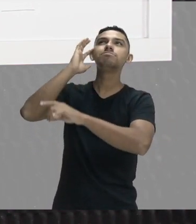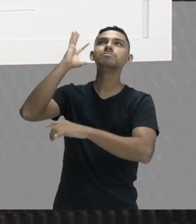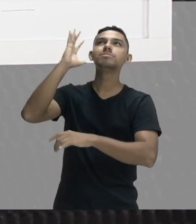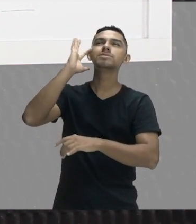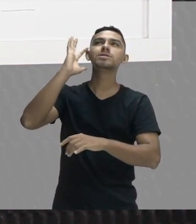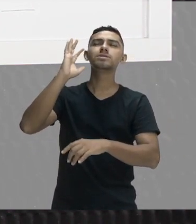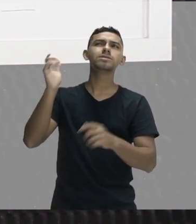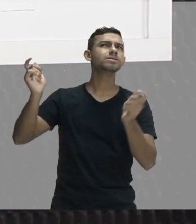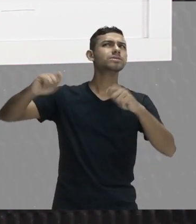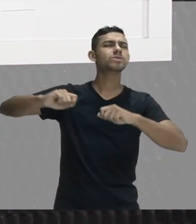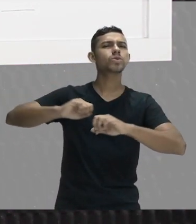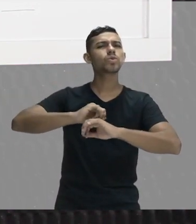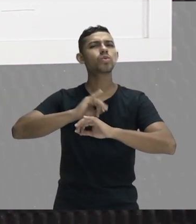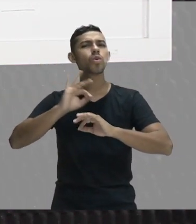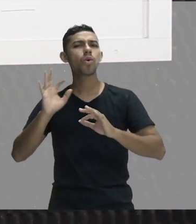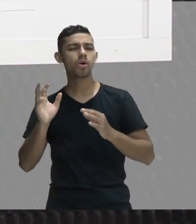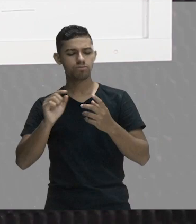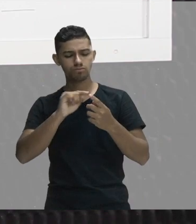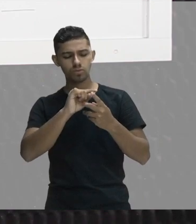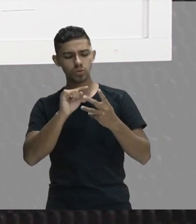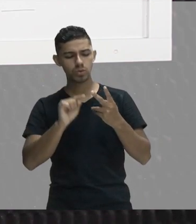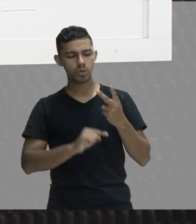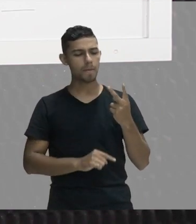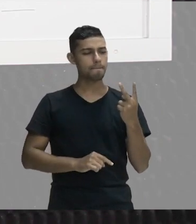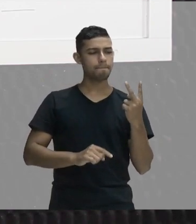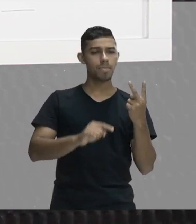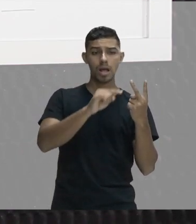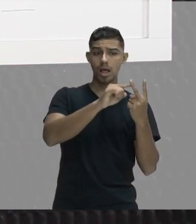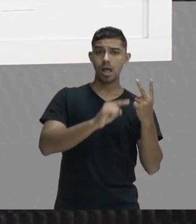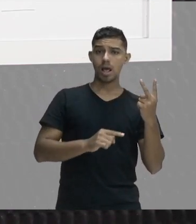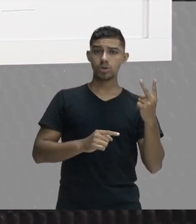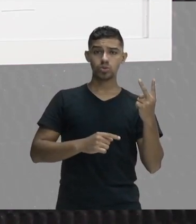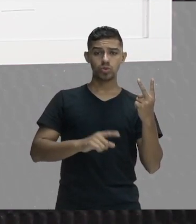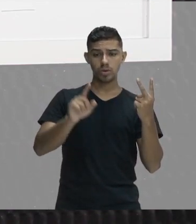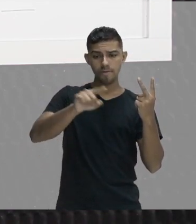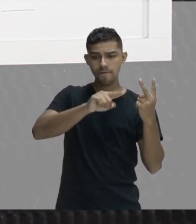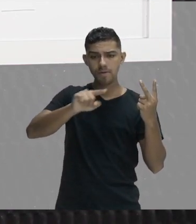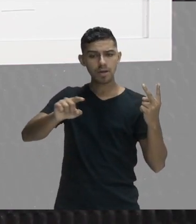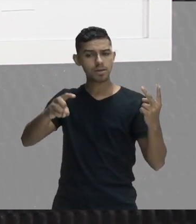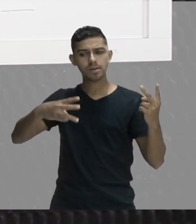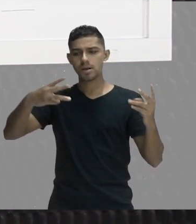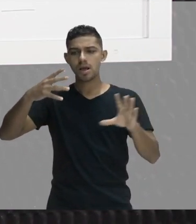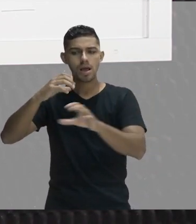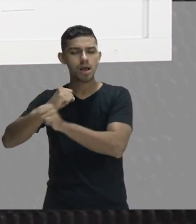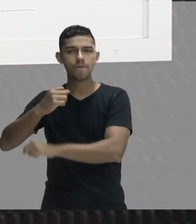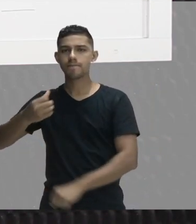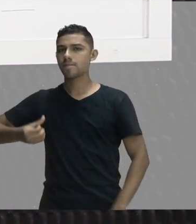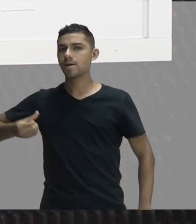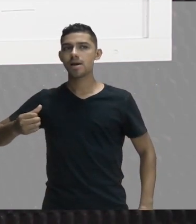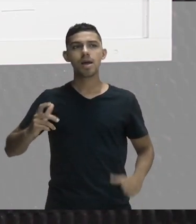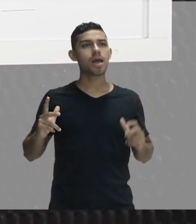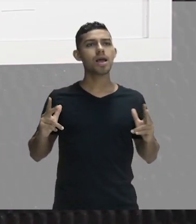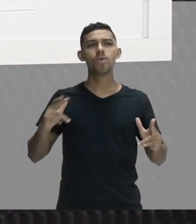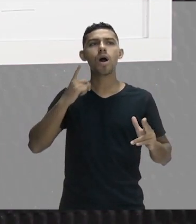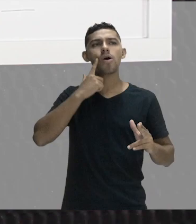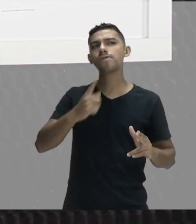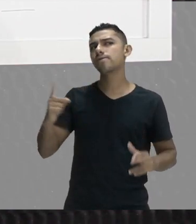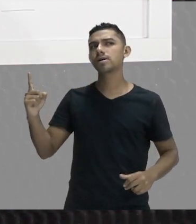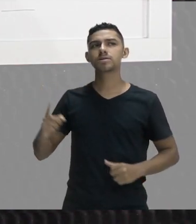a possibilidade de cada coisa acontecer. Tá? A mesma coisa aqui, ó. A mesma coisa aqui.